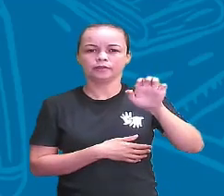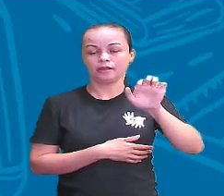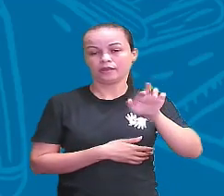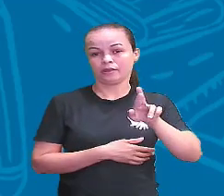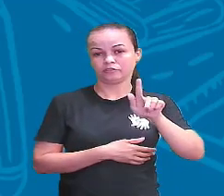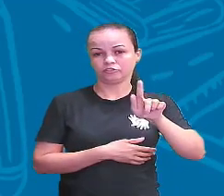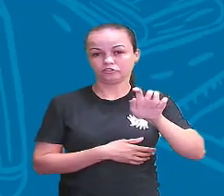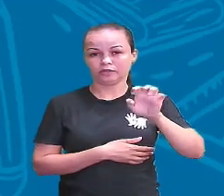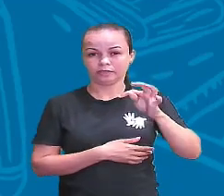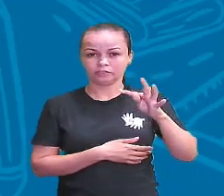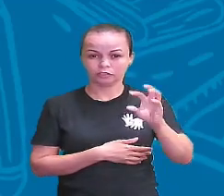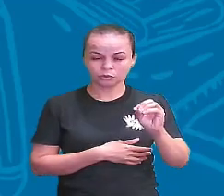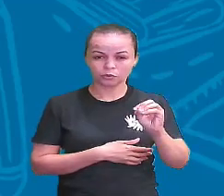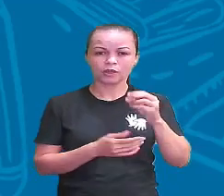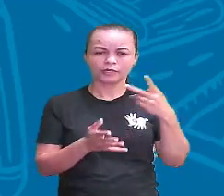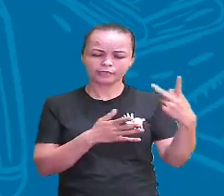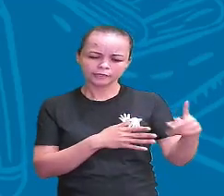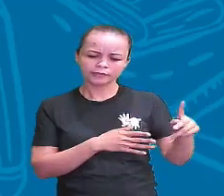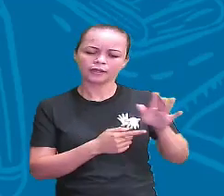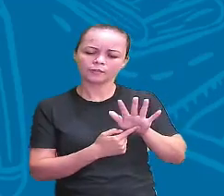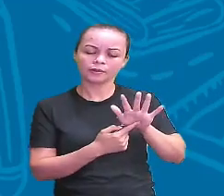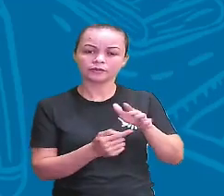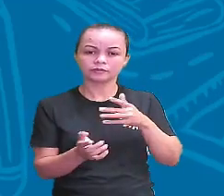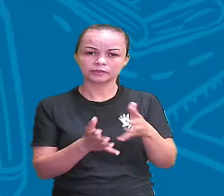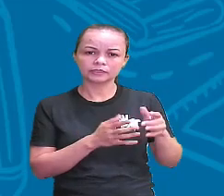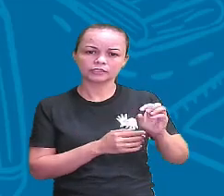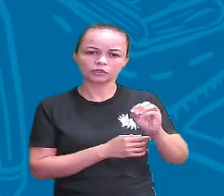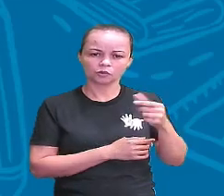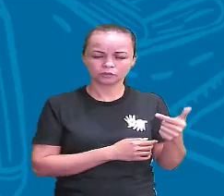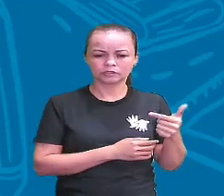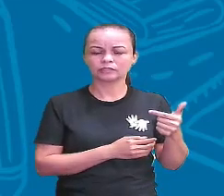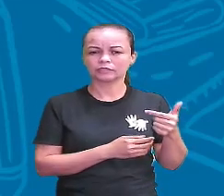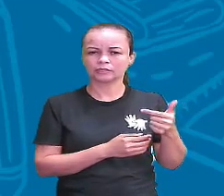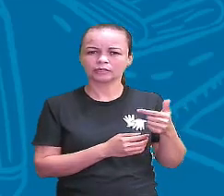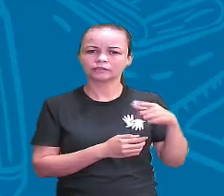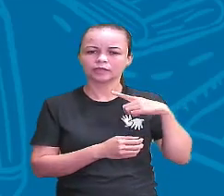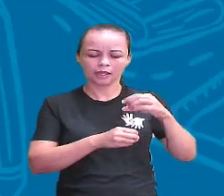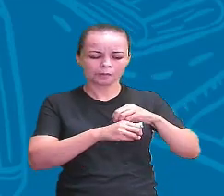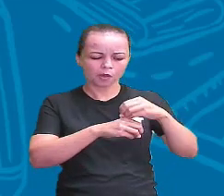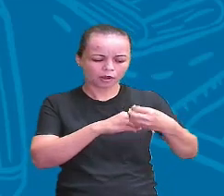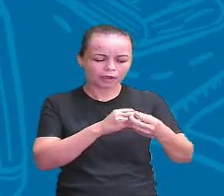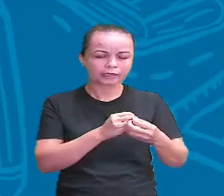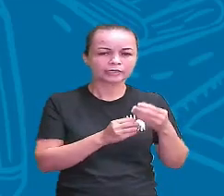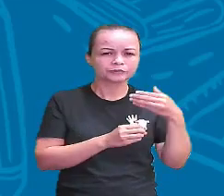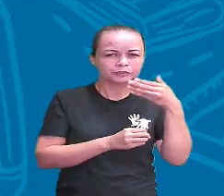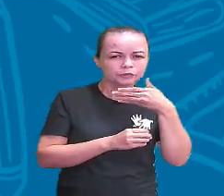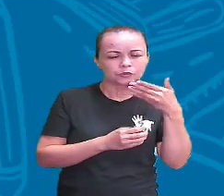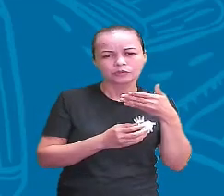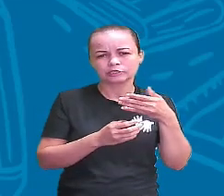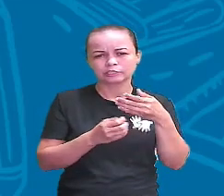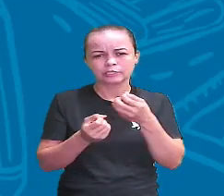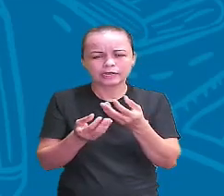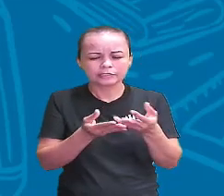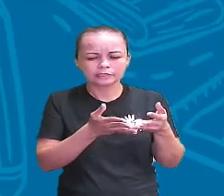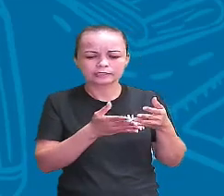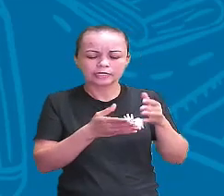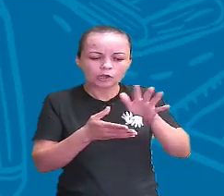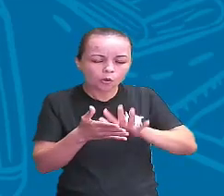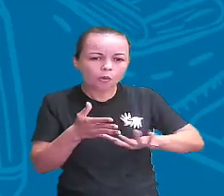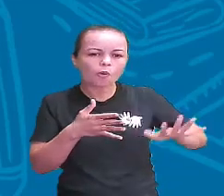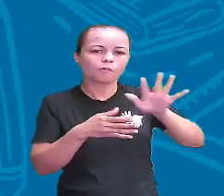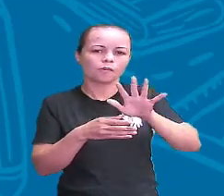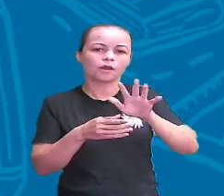oxigênio, que vai ter a quebra completa da molécula de glicose, onde vai ter, vamos dizer assim, a degradação completa, vai ser